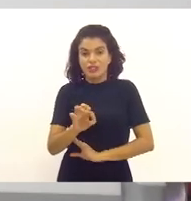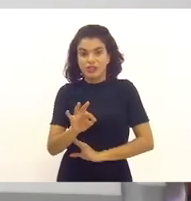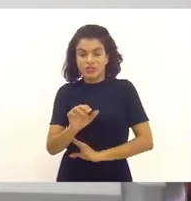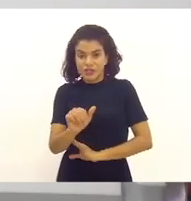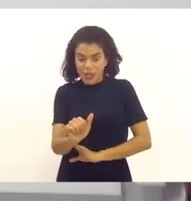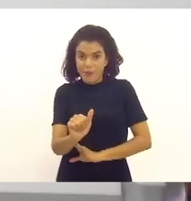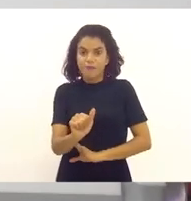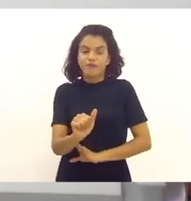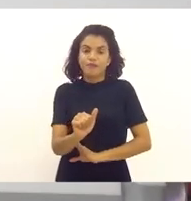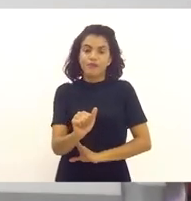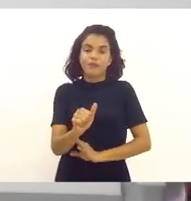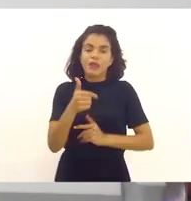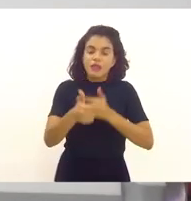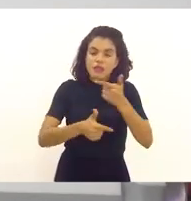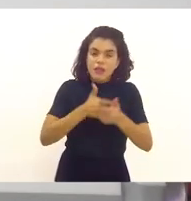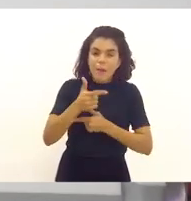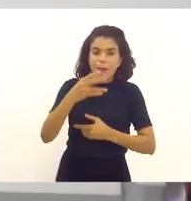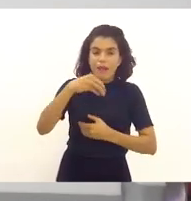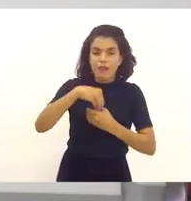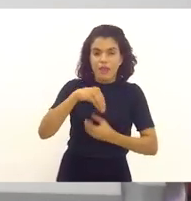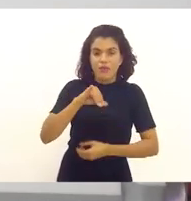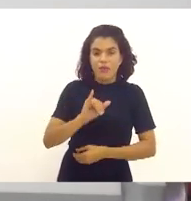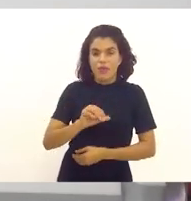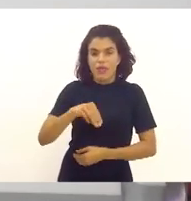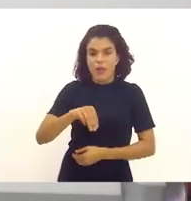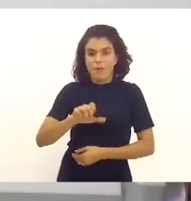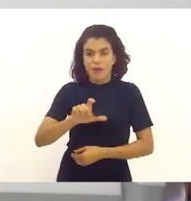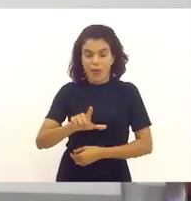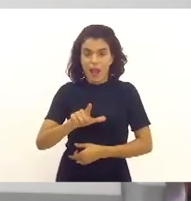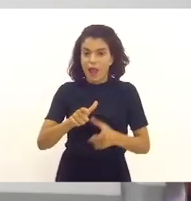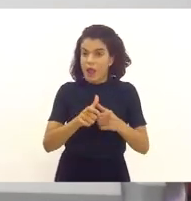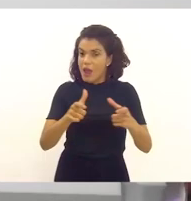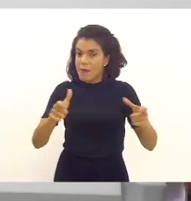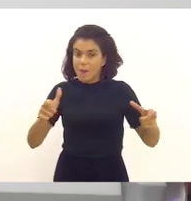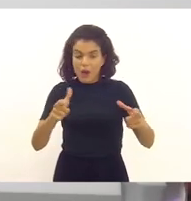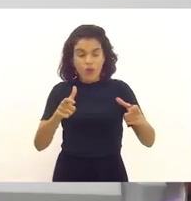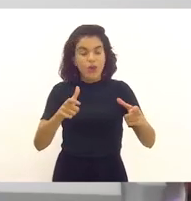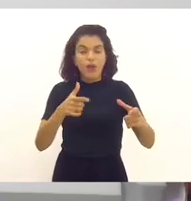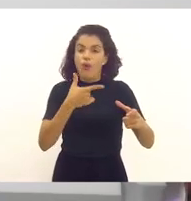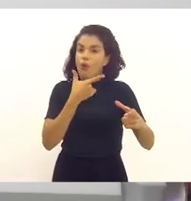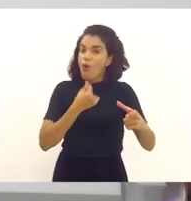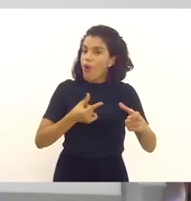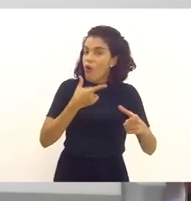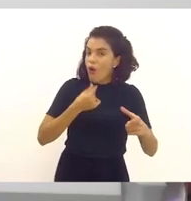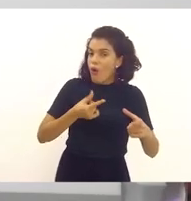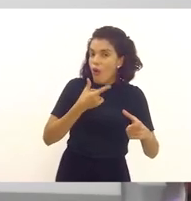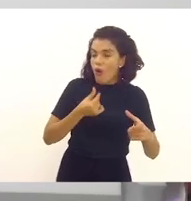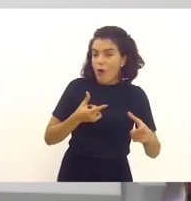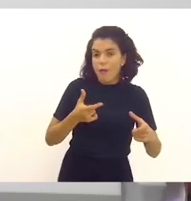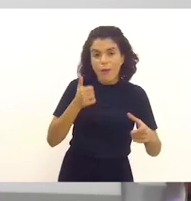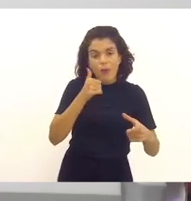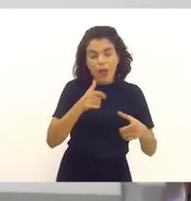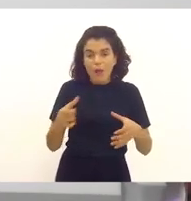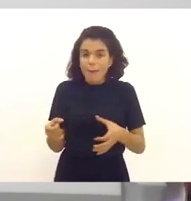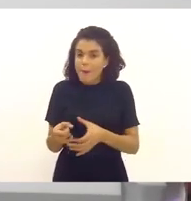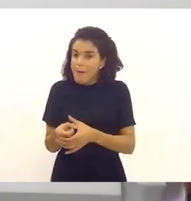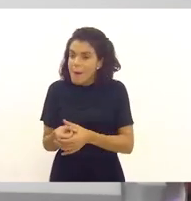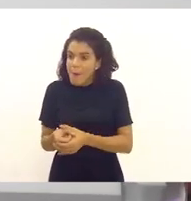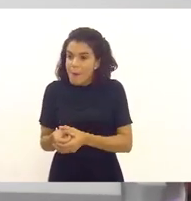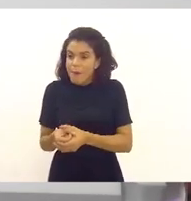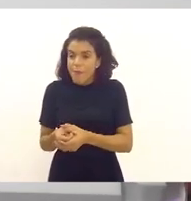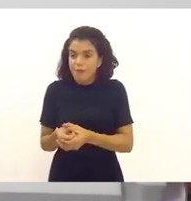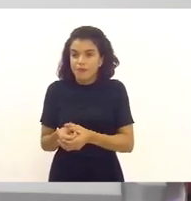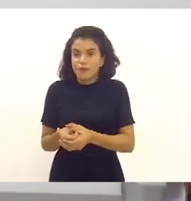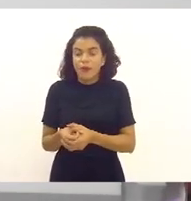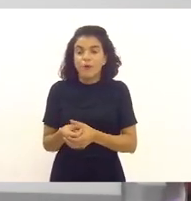realmente o quantitativo de homens é muito grande eu tô aqui com o número deixa eu ver porque eu tomei a